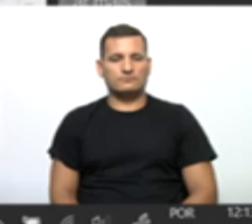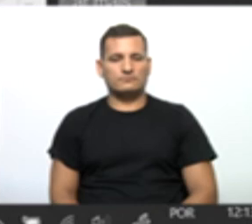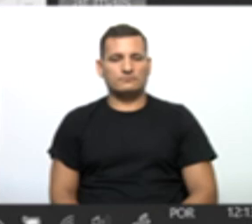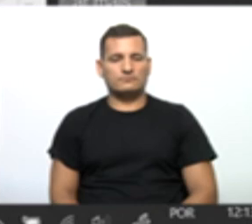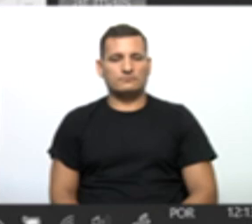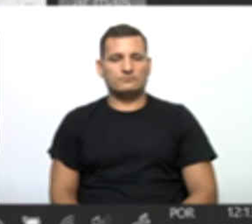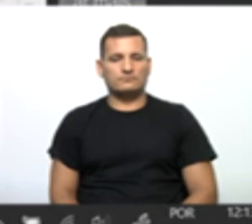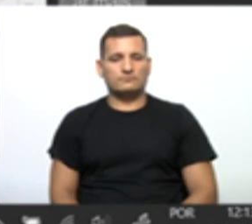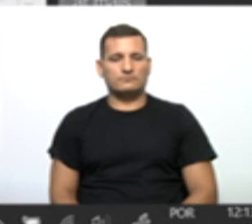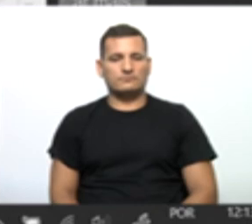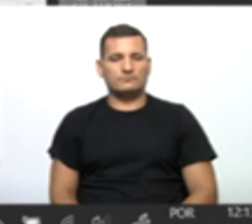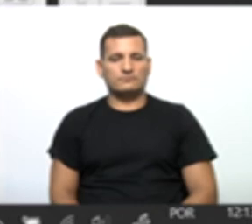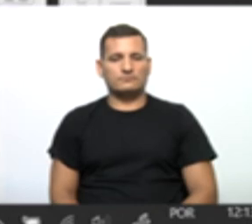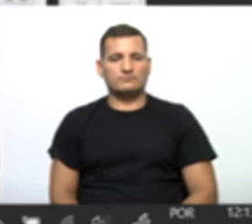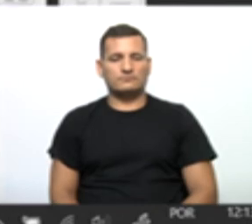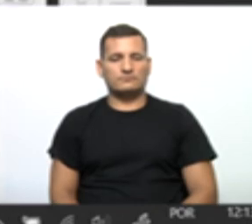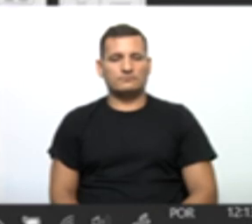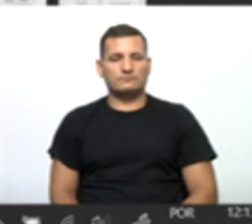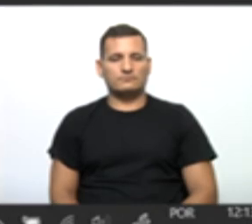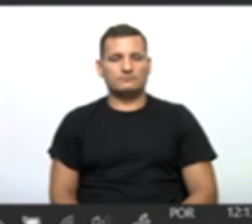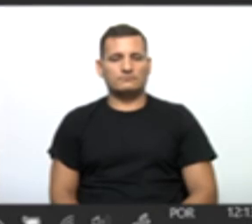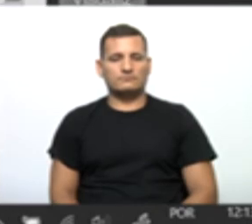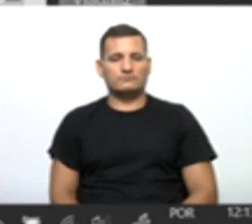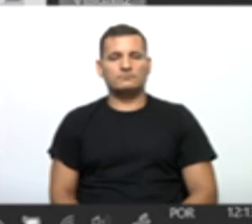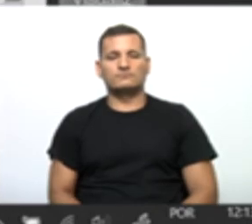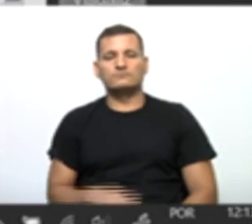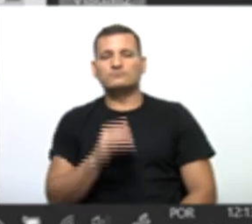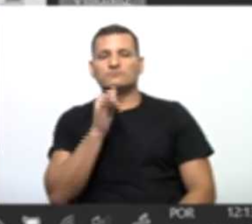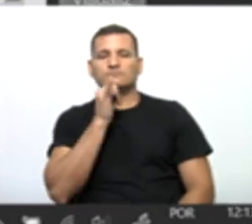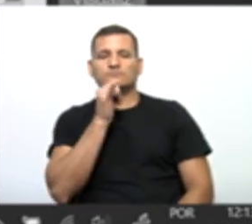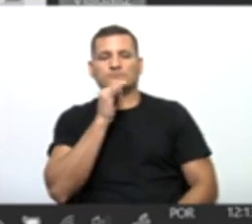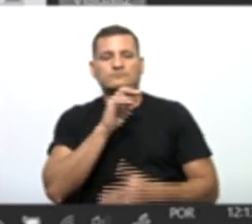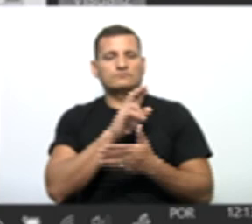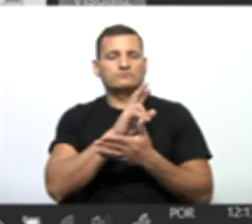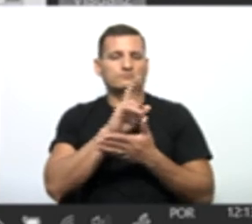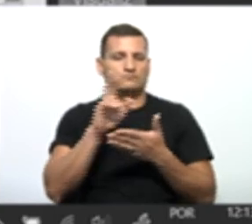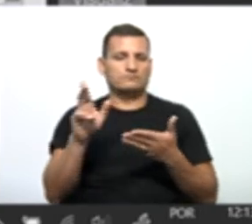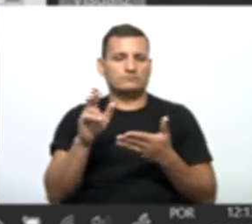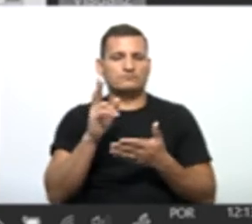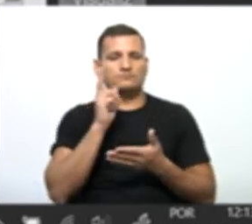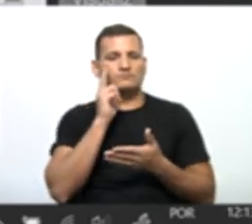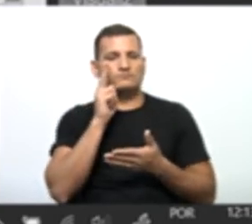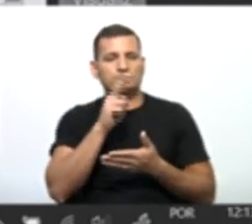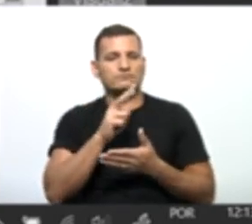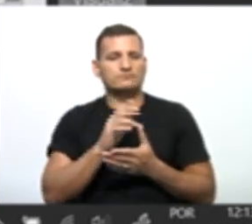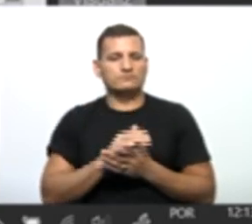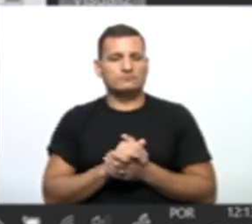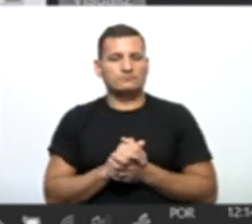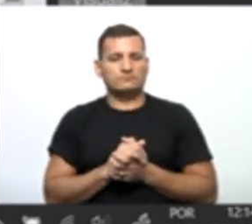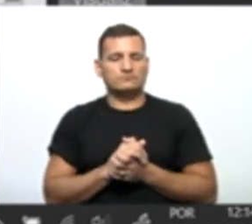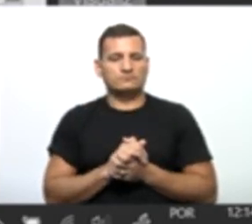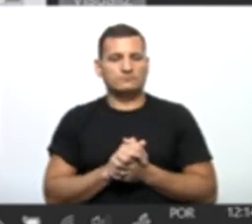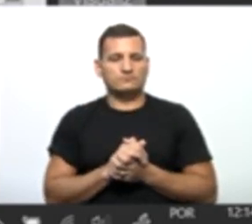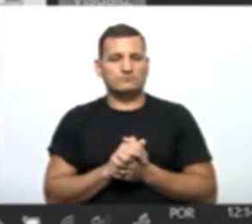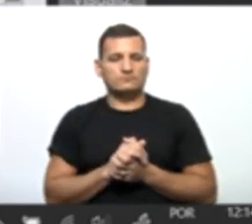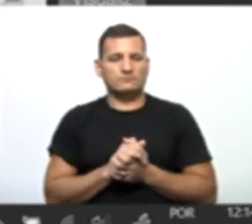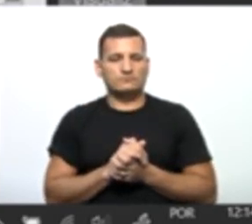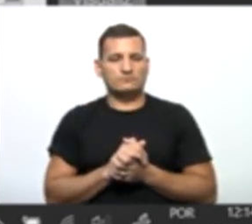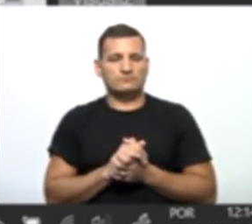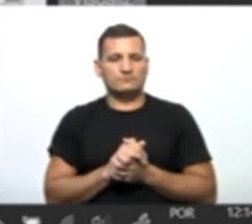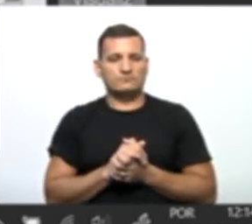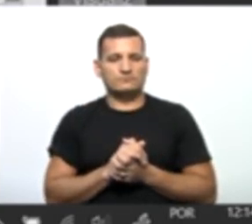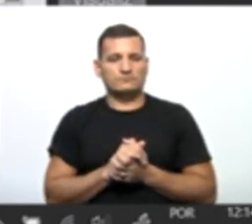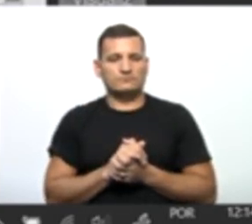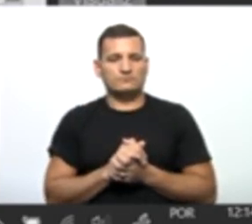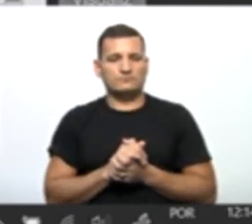Um exemplo a ser utilizado. Aqui é outro. Ó. Veja o que acontece aqui. Ó. Não tem... Esse Wireframe